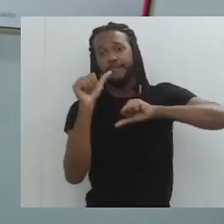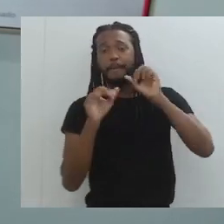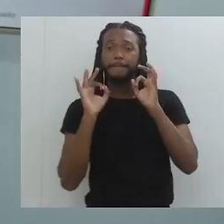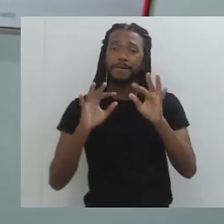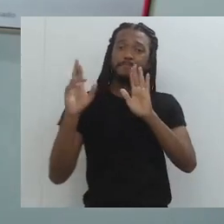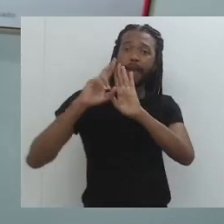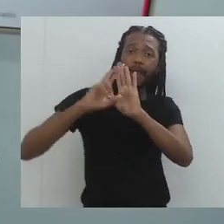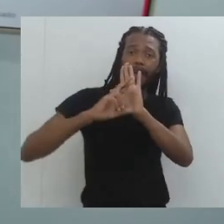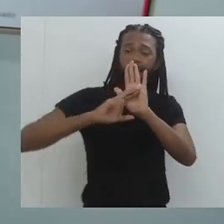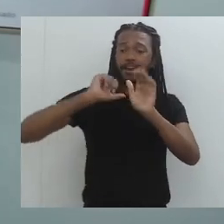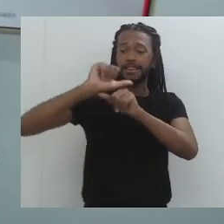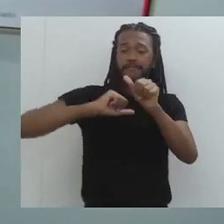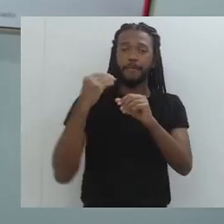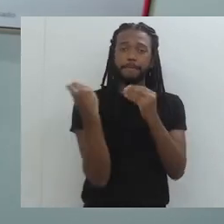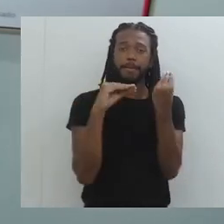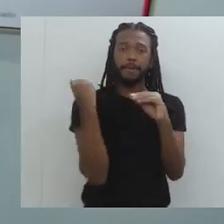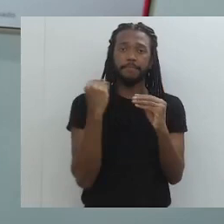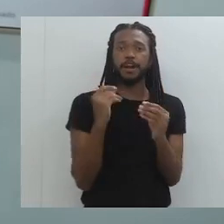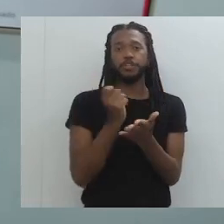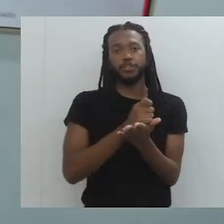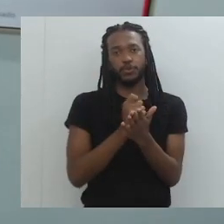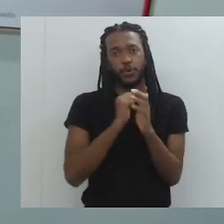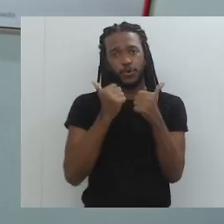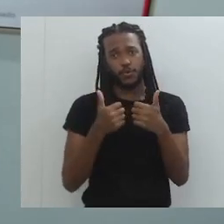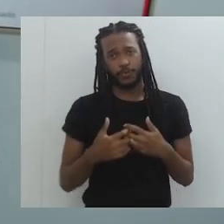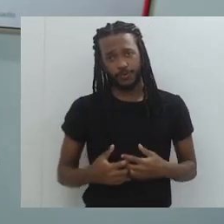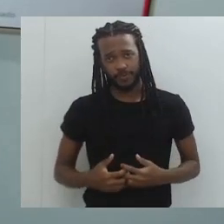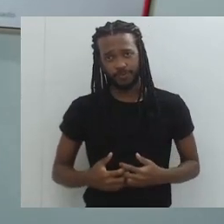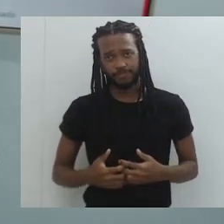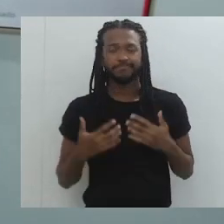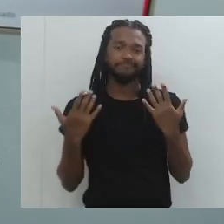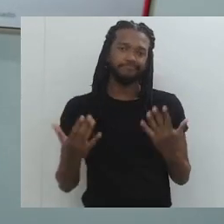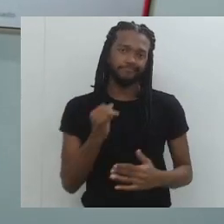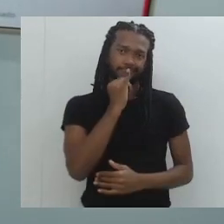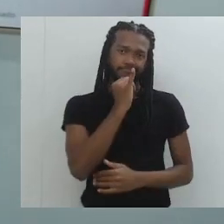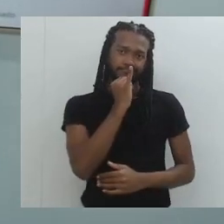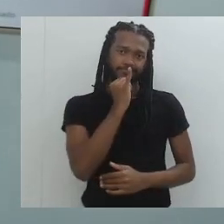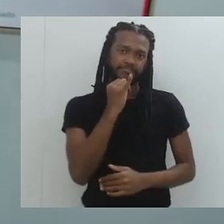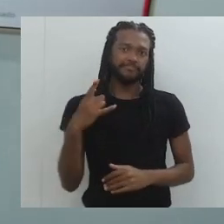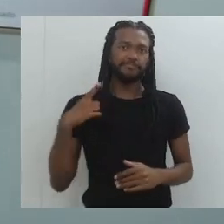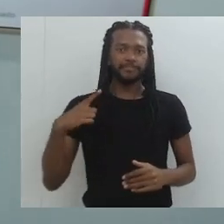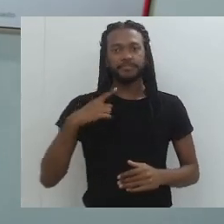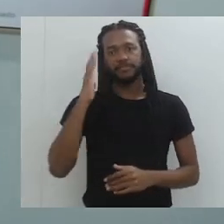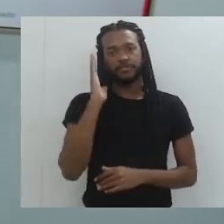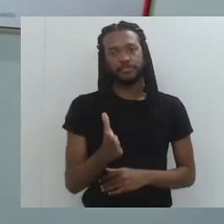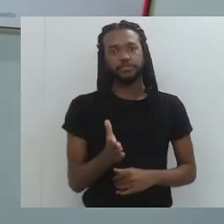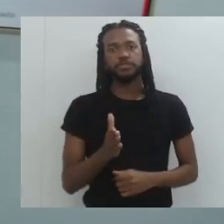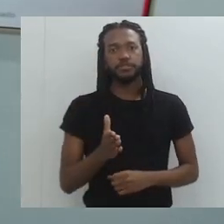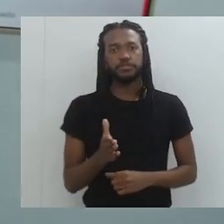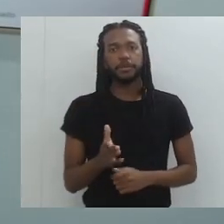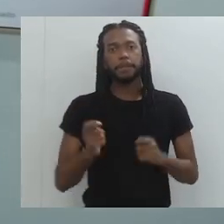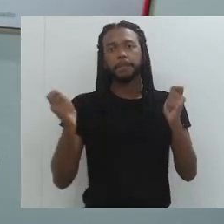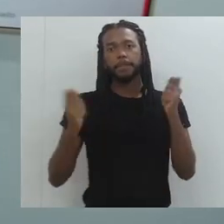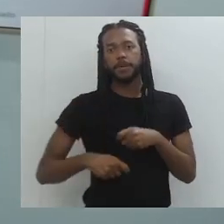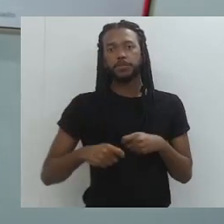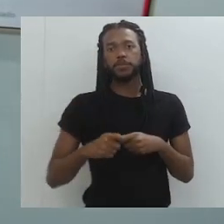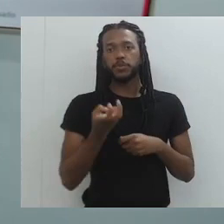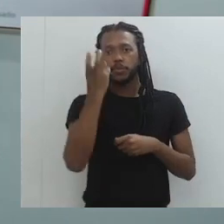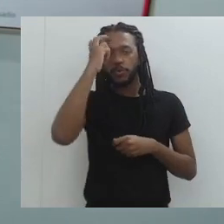regras no jogo. Tá certo? Quando ele diz que possui a cultura popular e a função